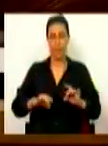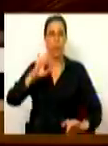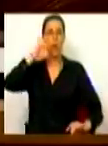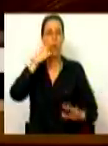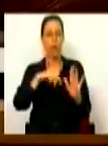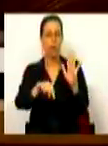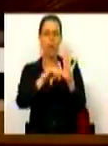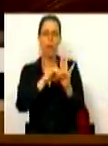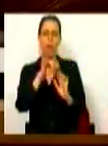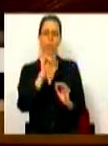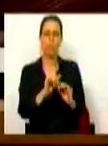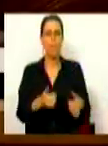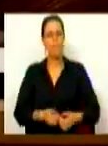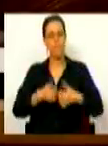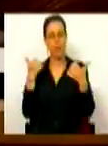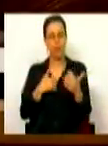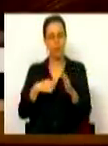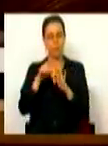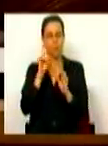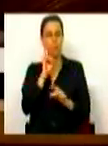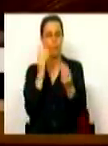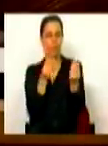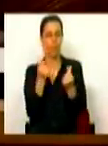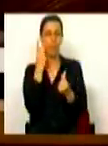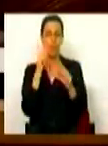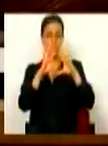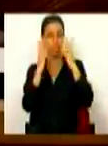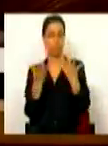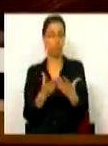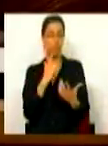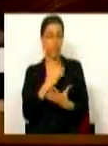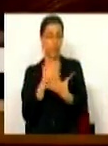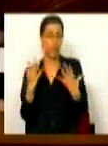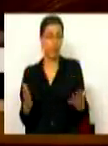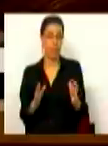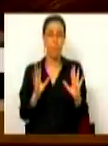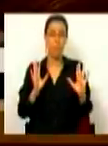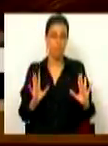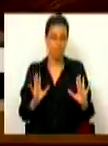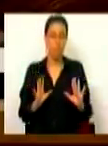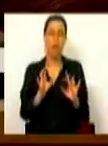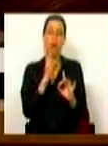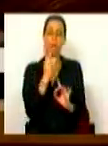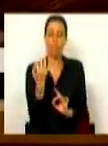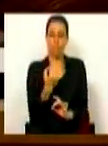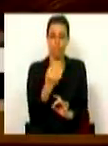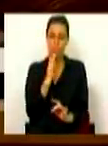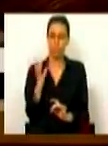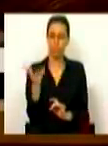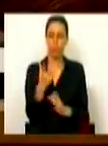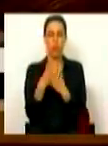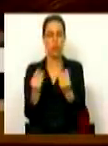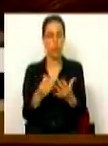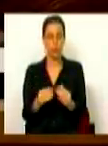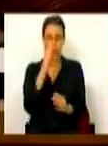consequências negativas e melhorarmos a nossa qualidade de vida e a do planeta são enormes. No entanto, apesar de muitas das soluções